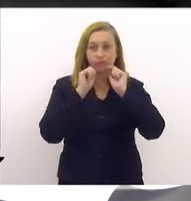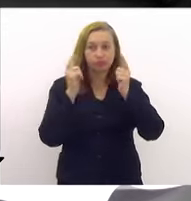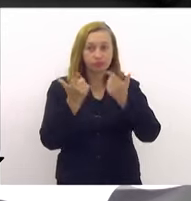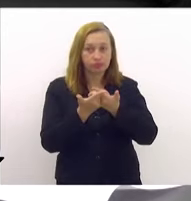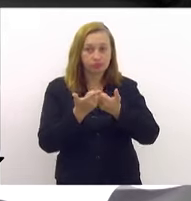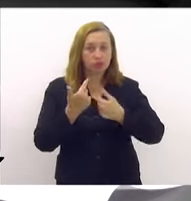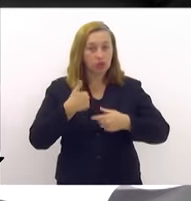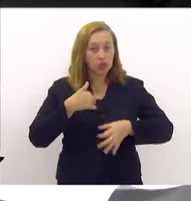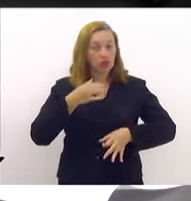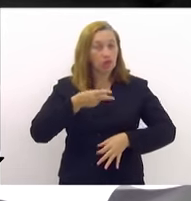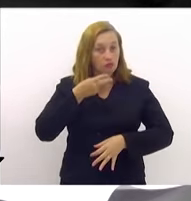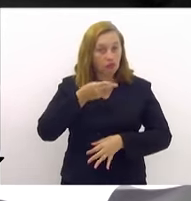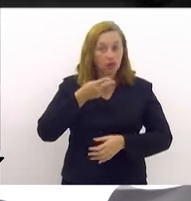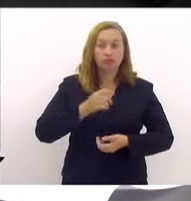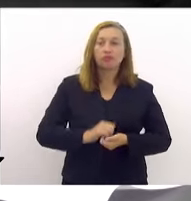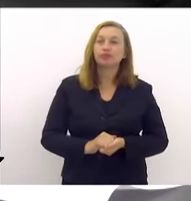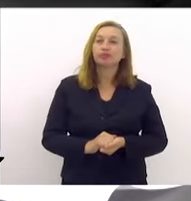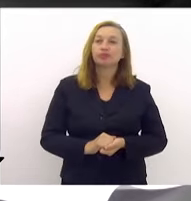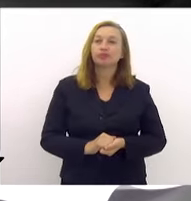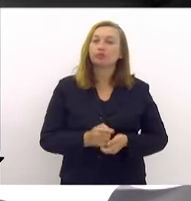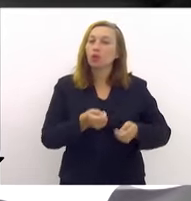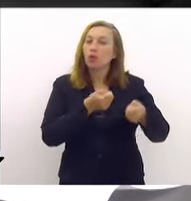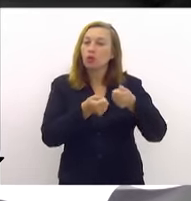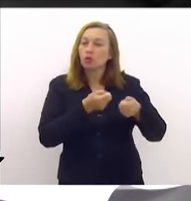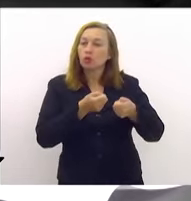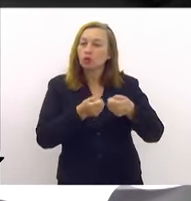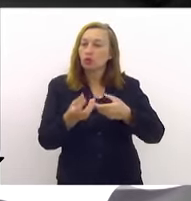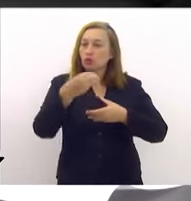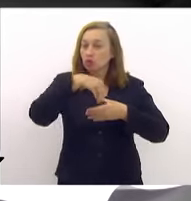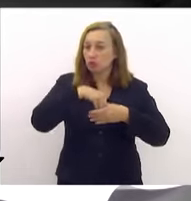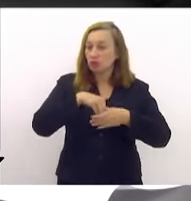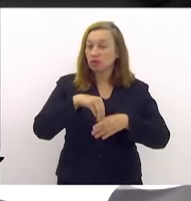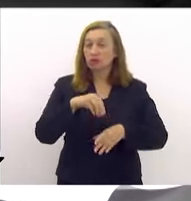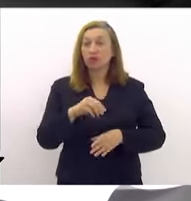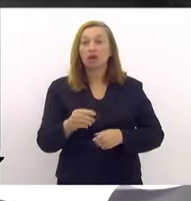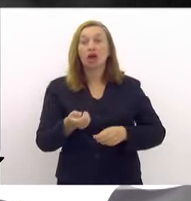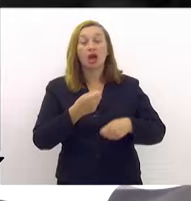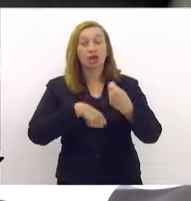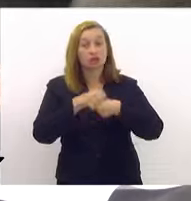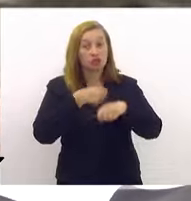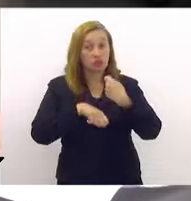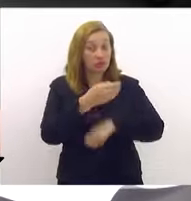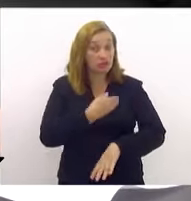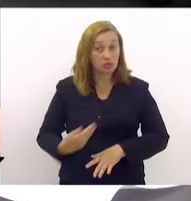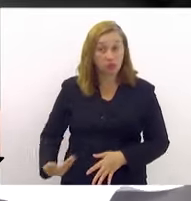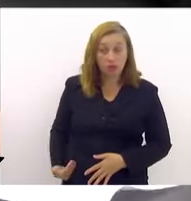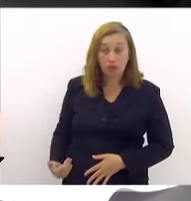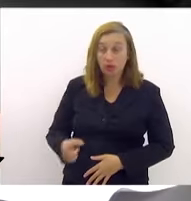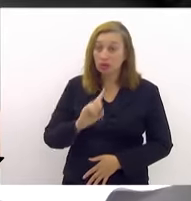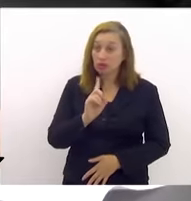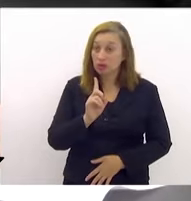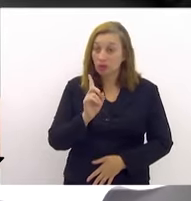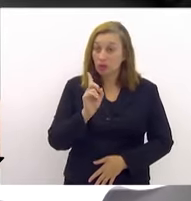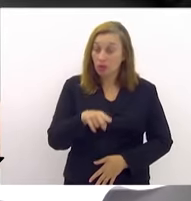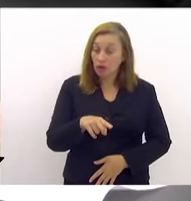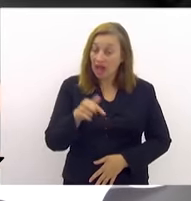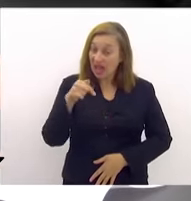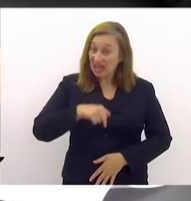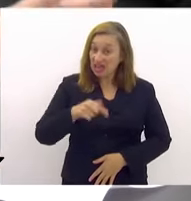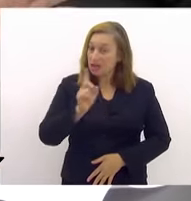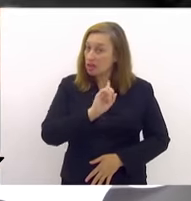julgo, que é fazer o controle externo da administração pública. Isso aqui não é uma administração